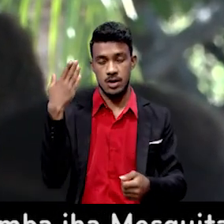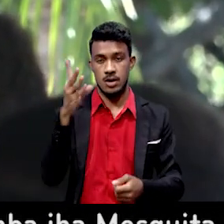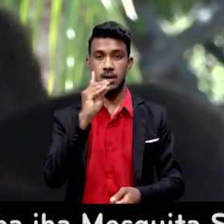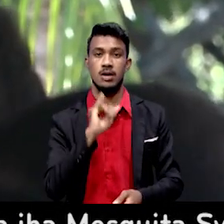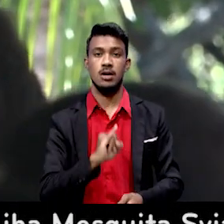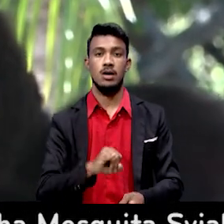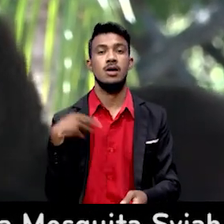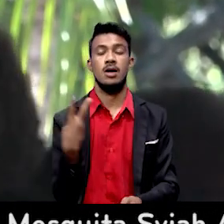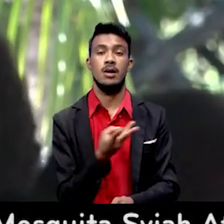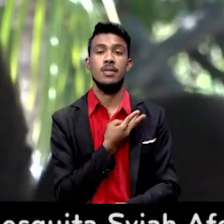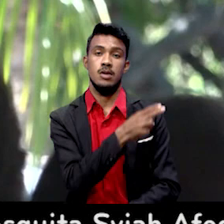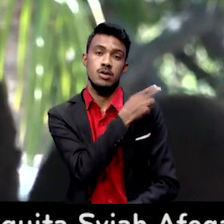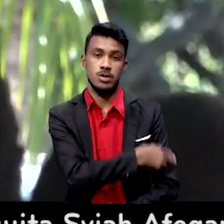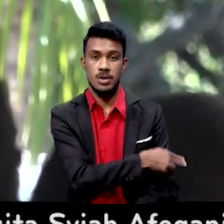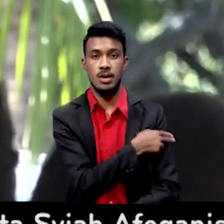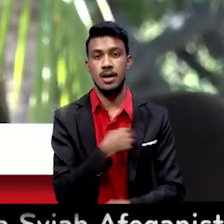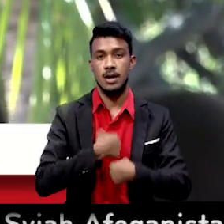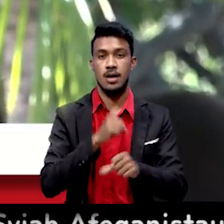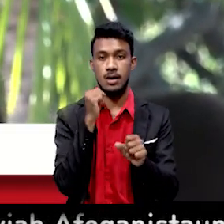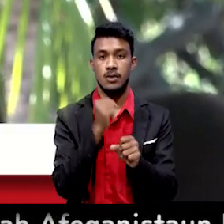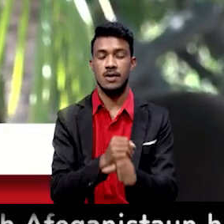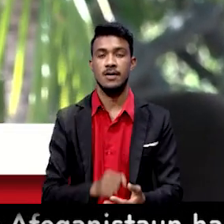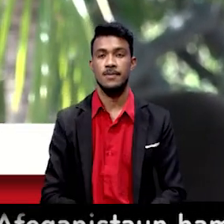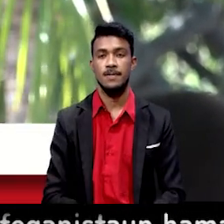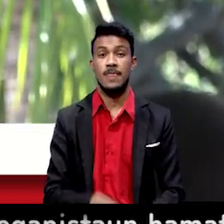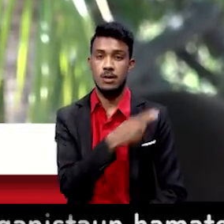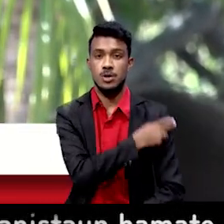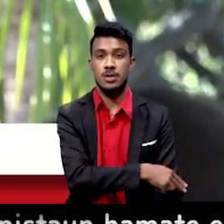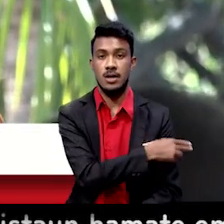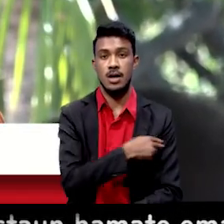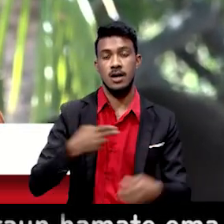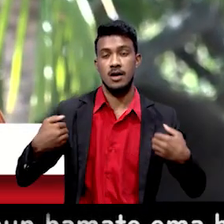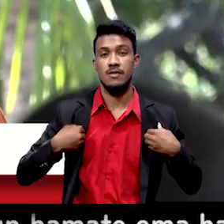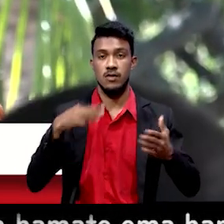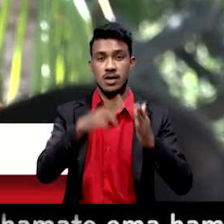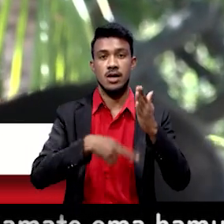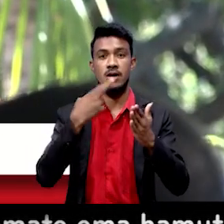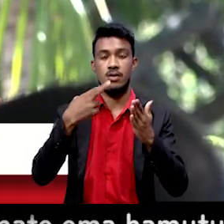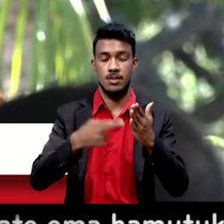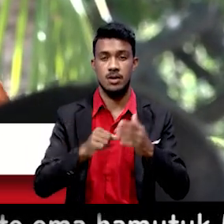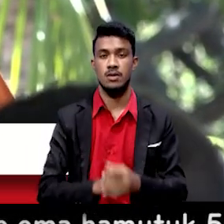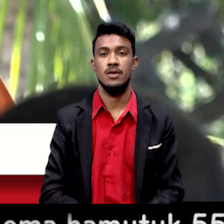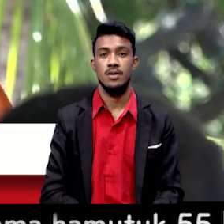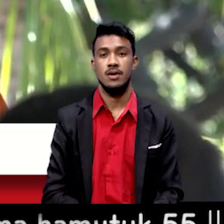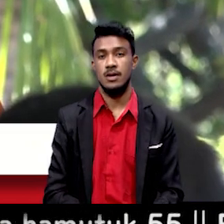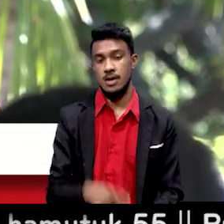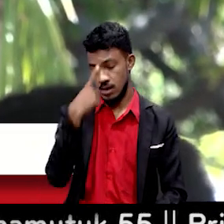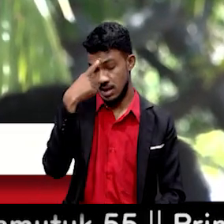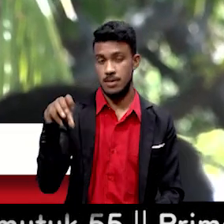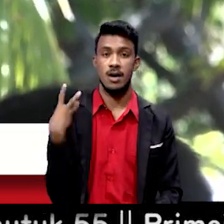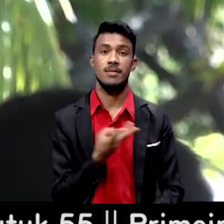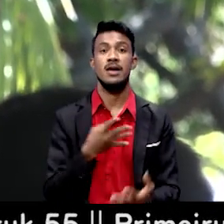ani hospital halauana. Hospital e o regulamento. Tamba a minha cara que